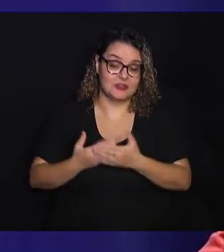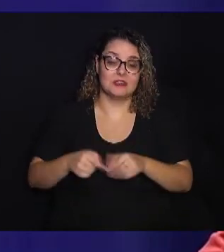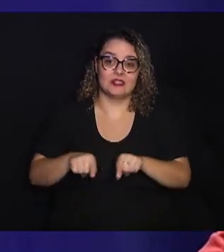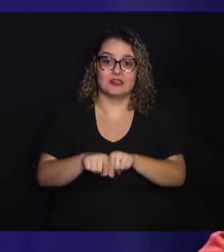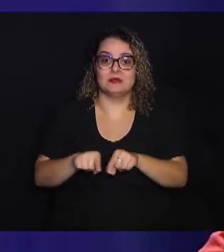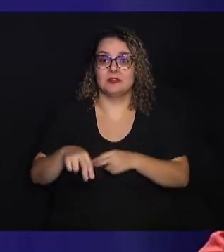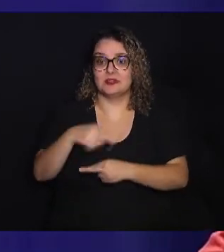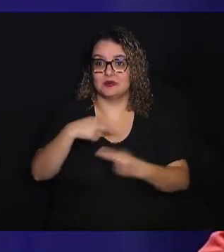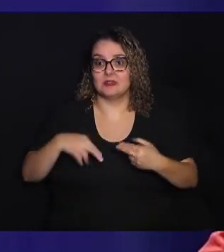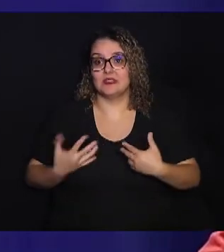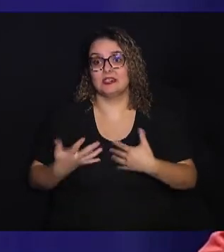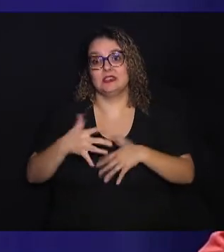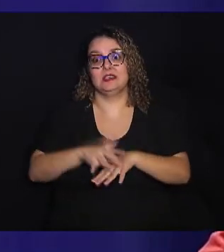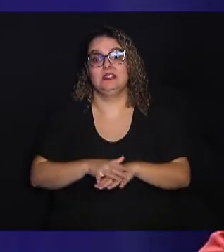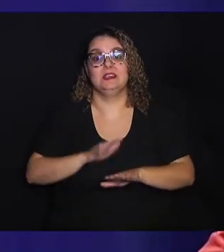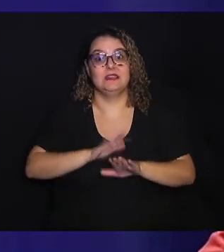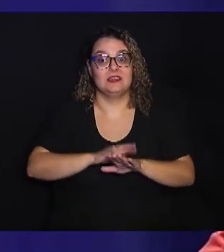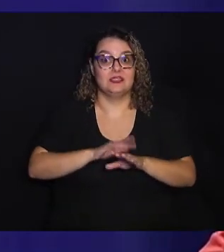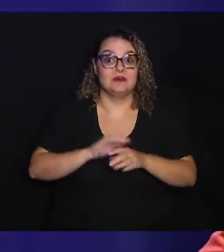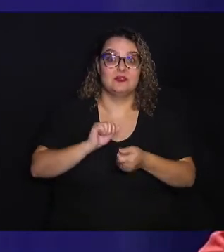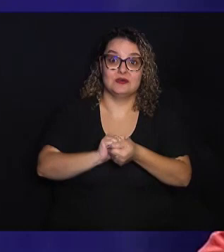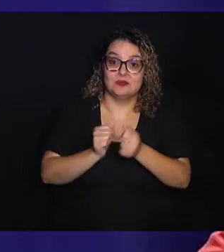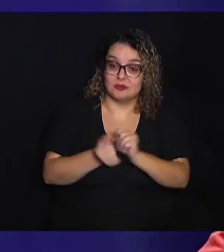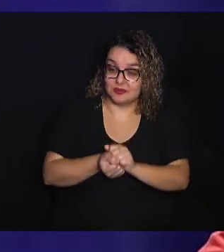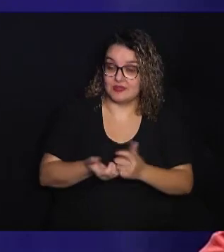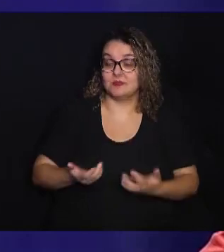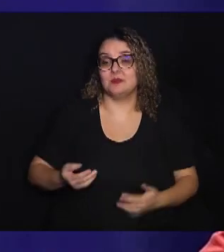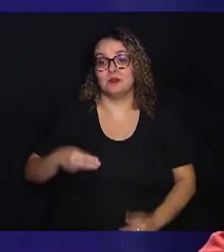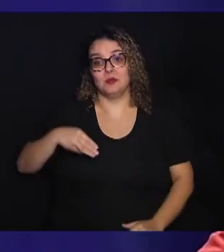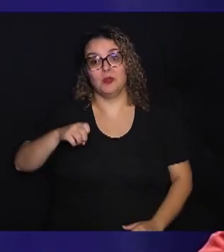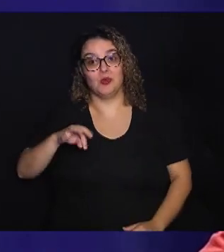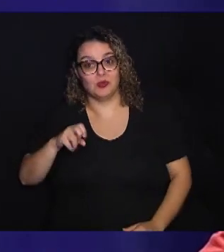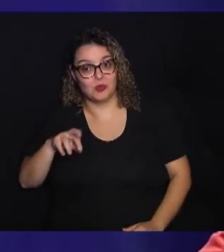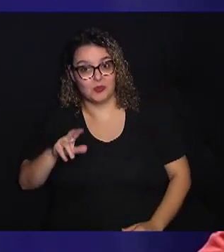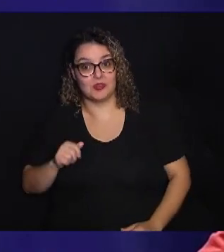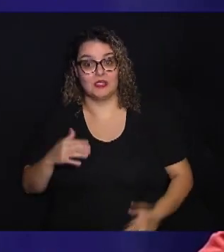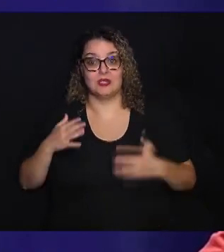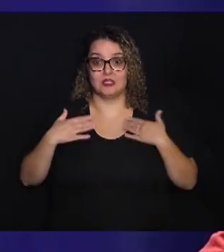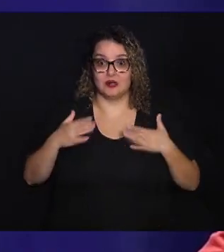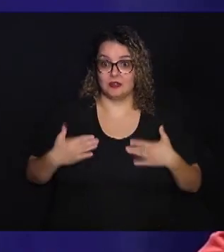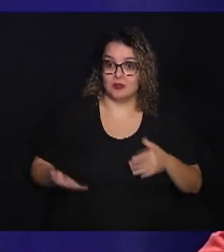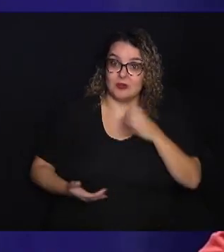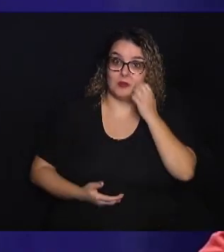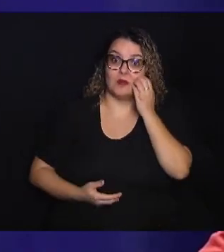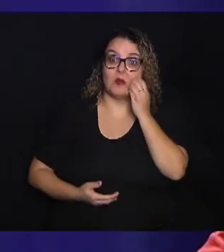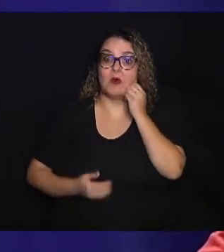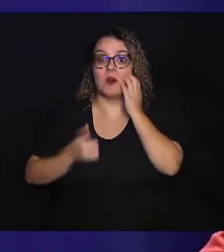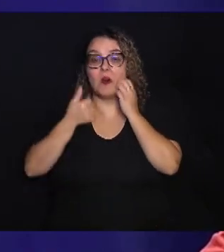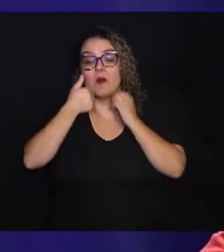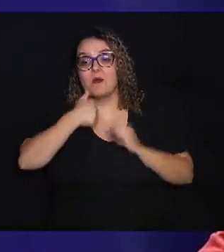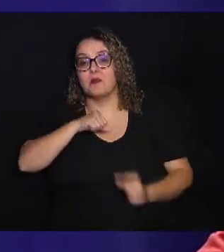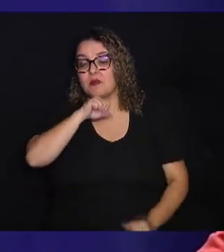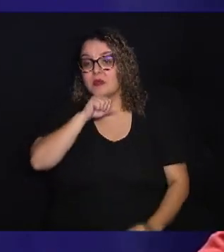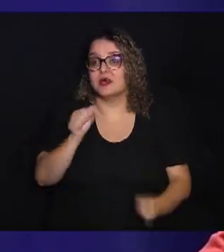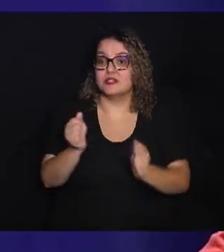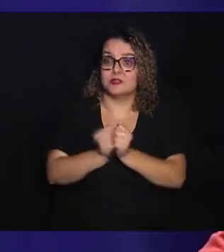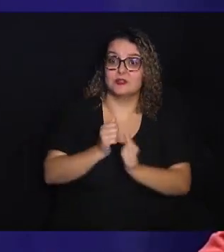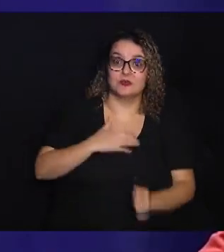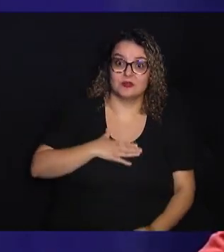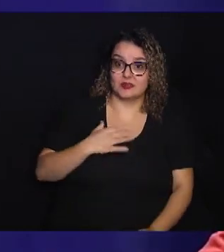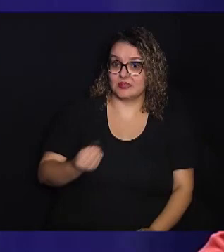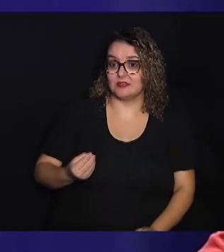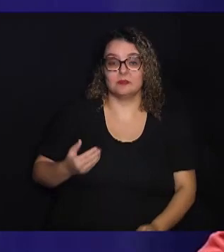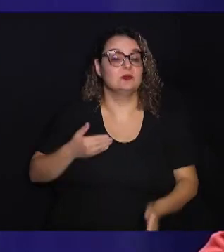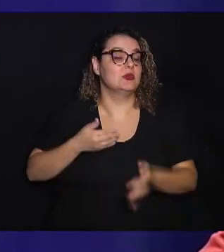da atividade motora adaptada, né? E hoje trabalhar o corpo, tanto para mães e filhos, para